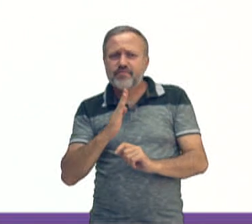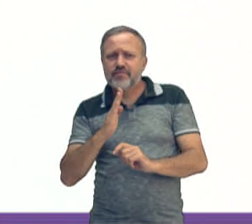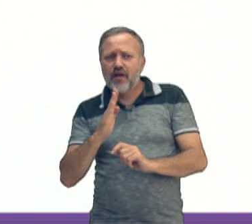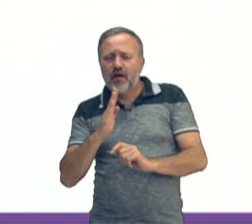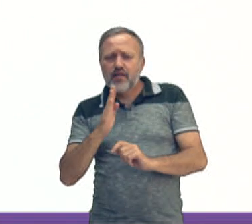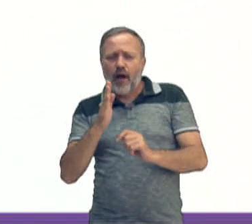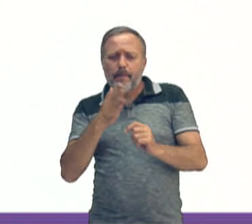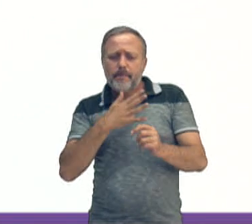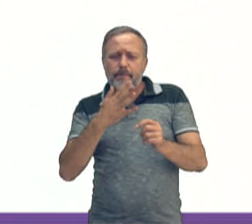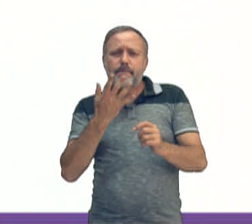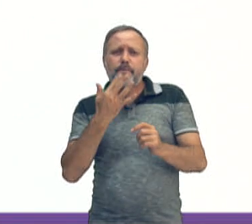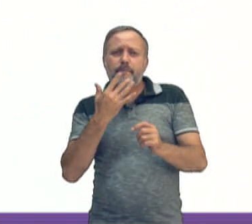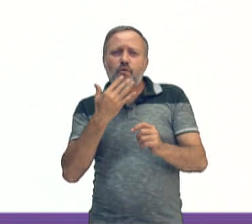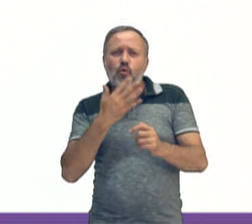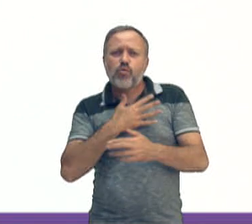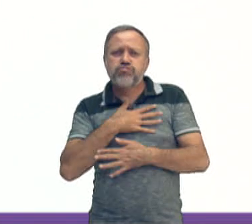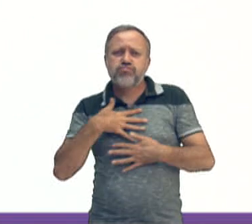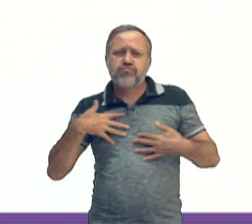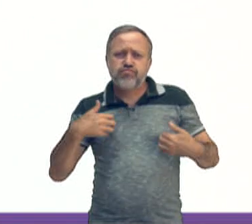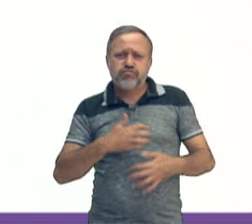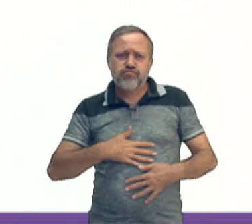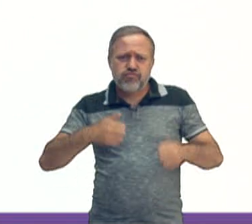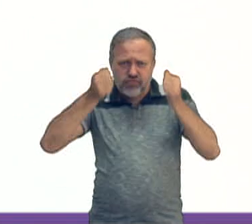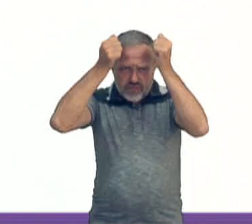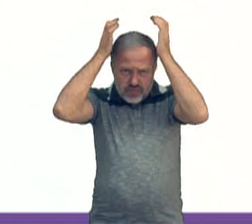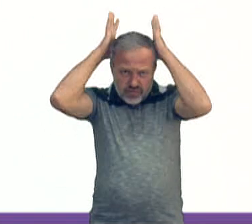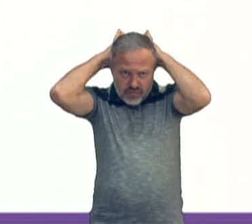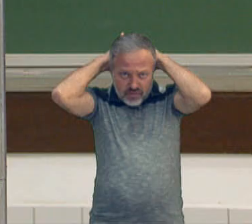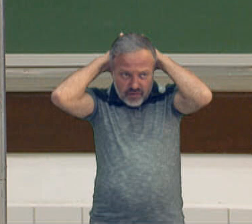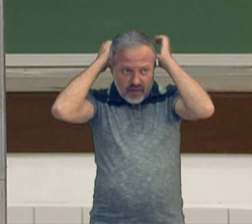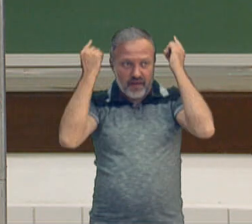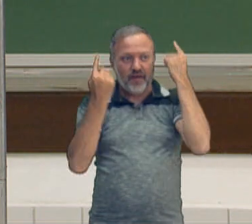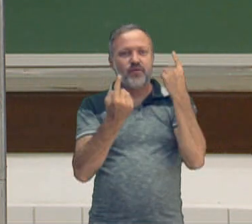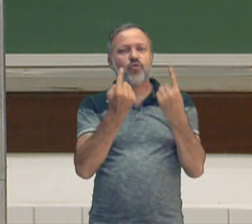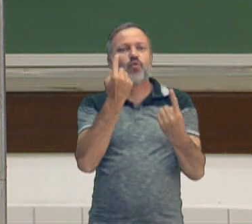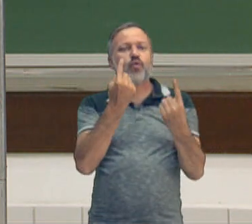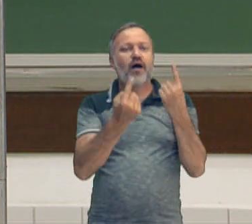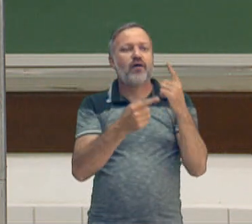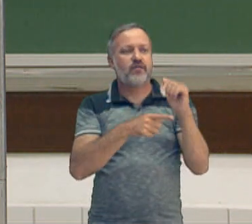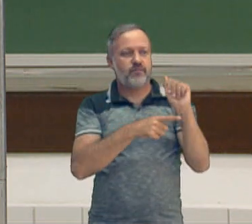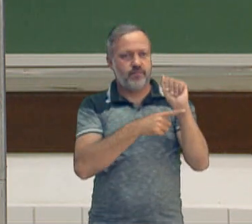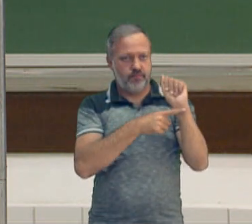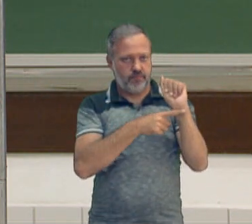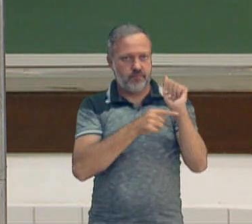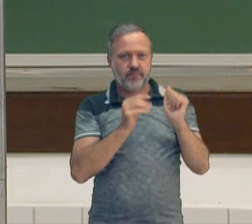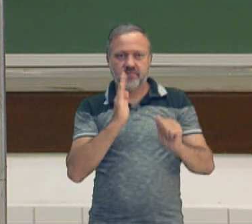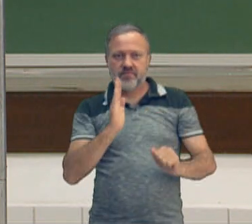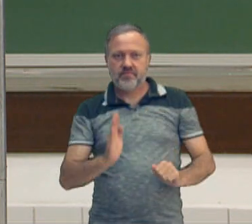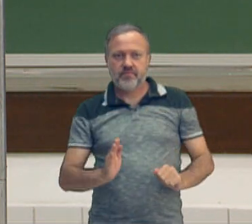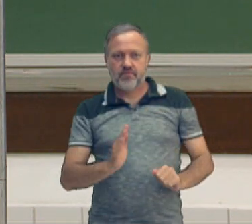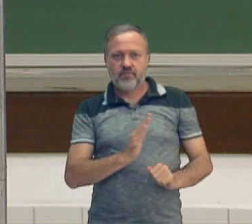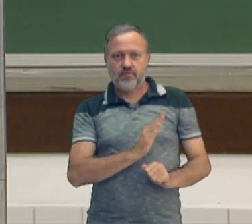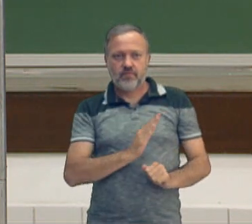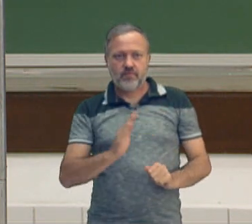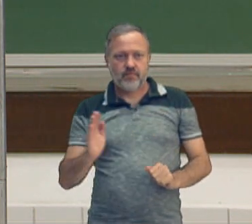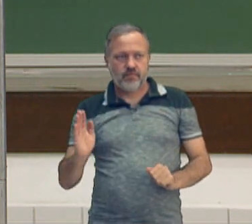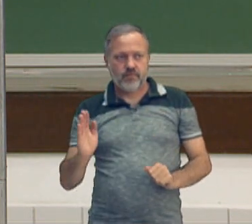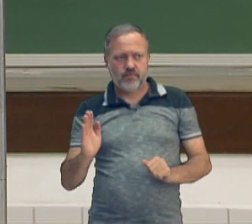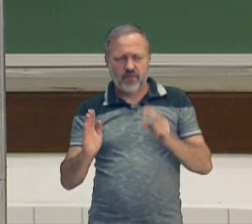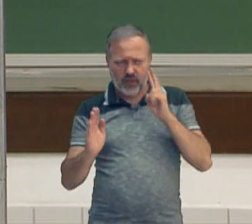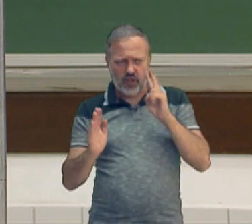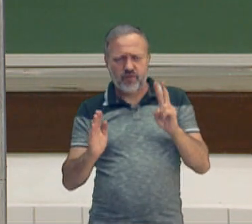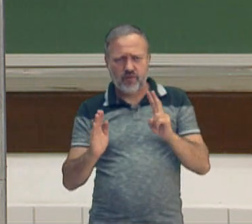pinturas corporais, os cocares, as danças, os cantos sagrados, é? Letra A, católico? Alguém já viu alguém na